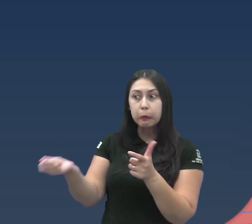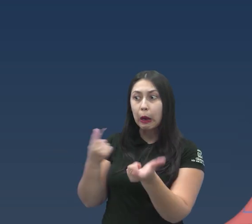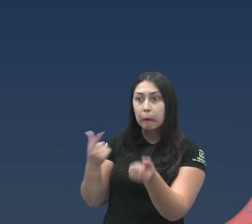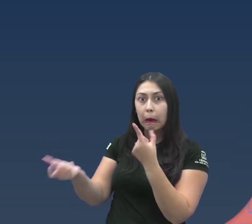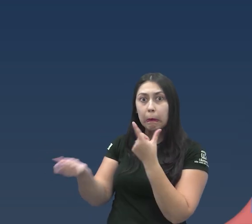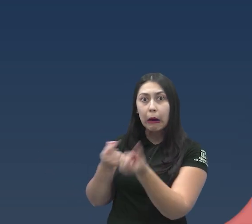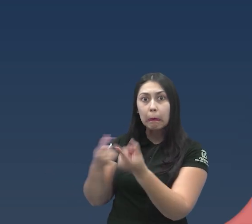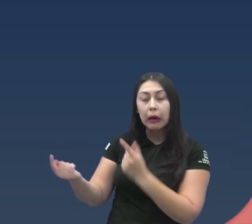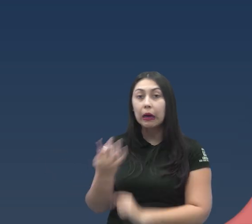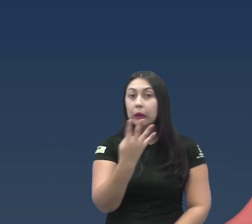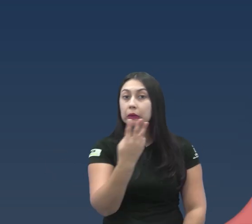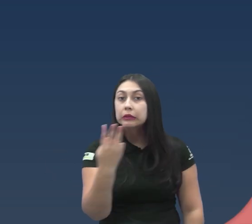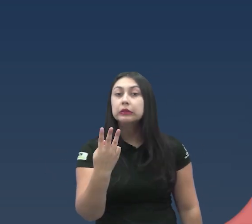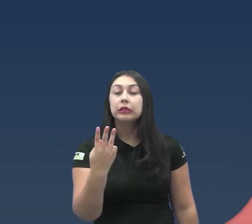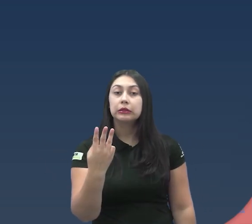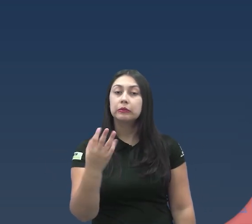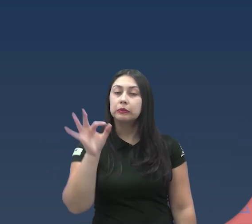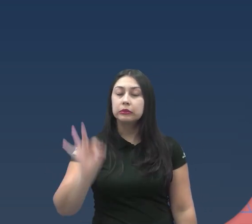mais atacadas.